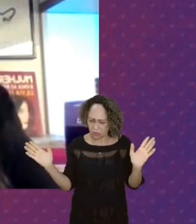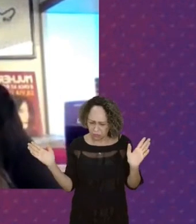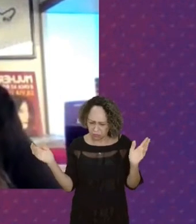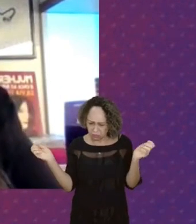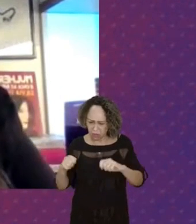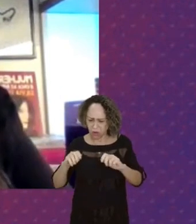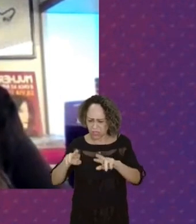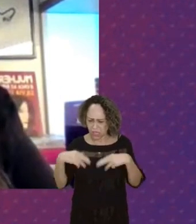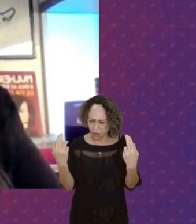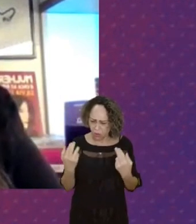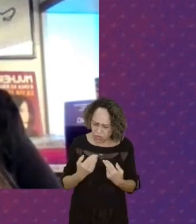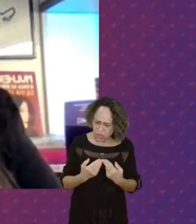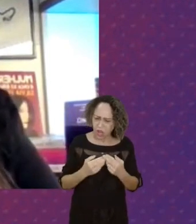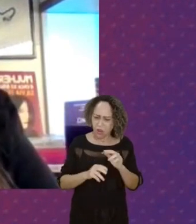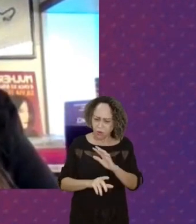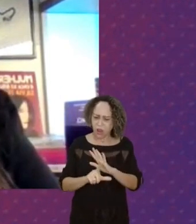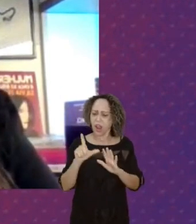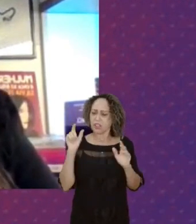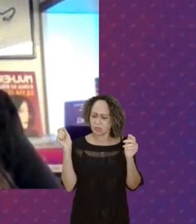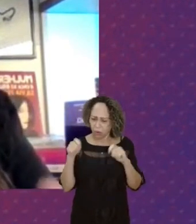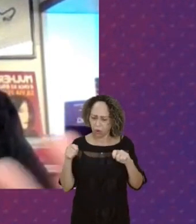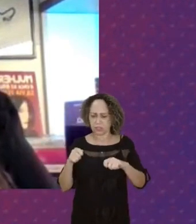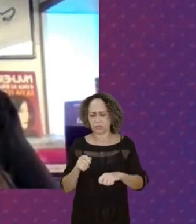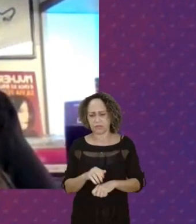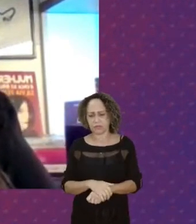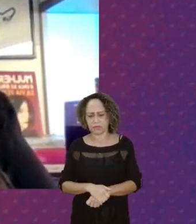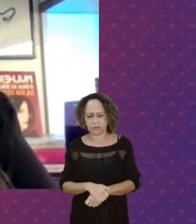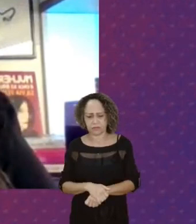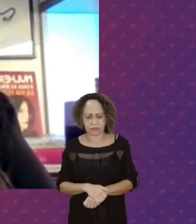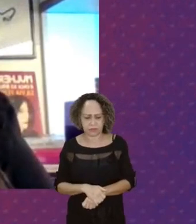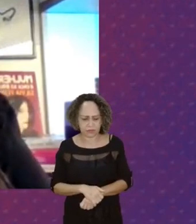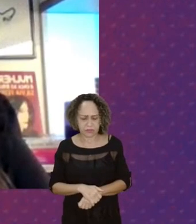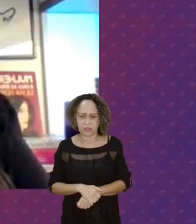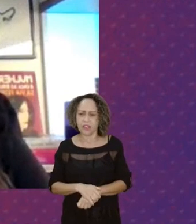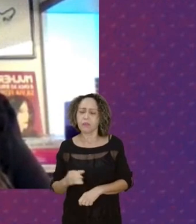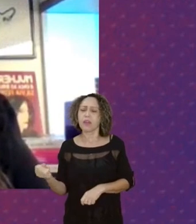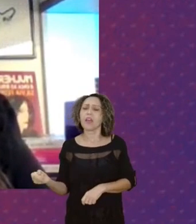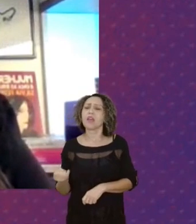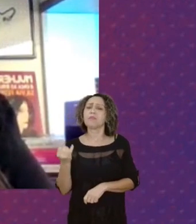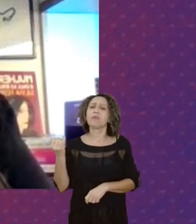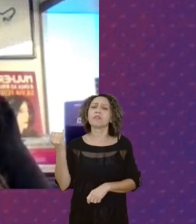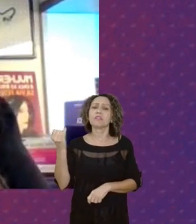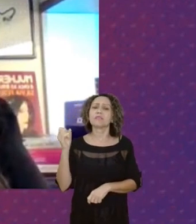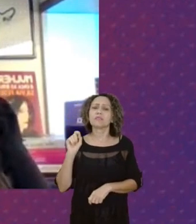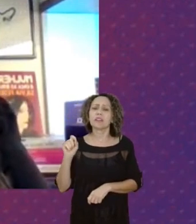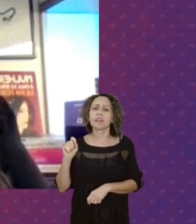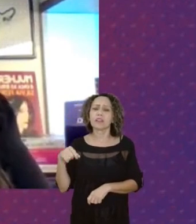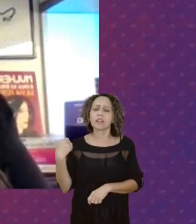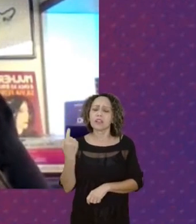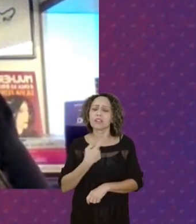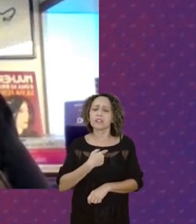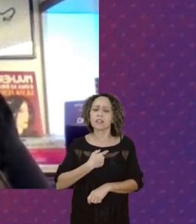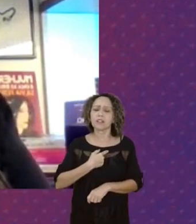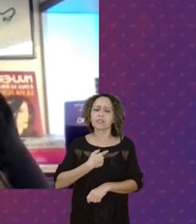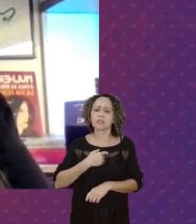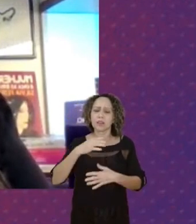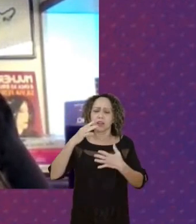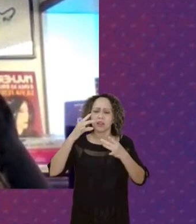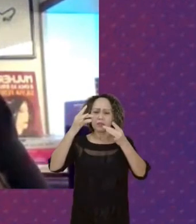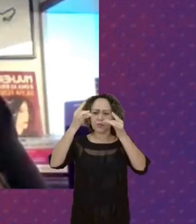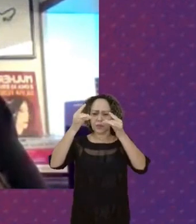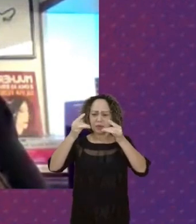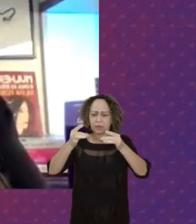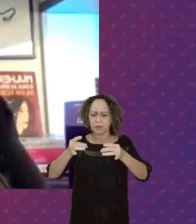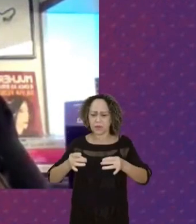propaganda antecipada. Mas outra coisa que eu acho que é importante de mencionar aqui, e a gente vai aprofundar na aula em que a gente vai tratar